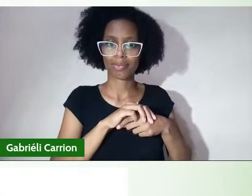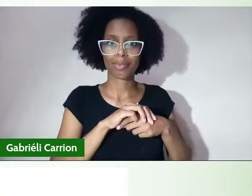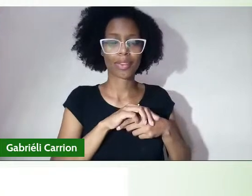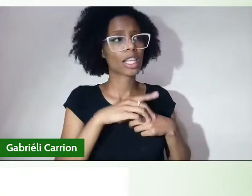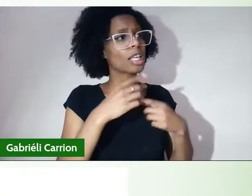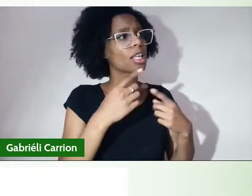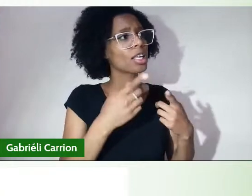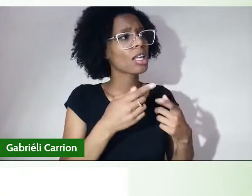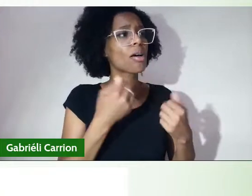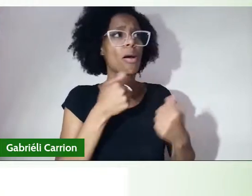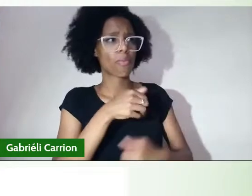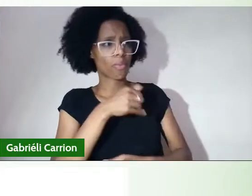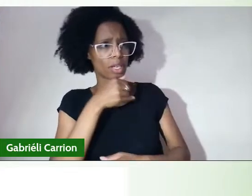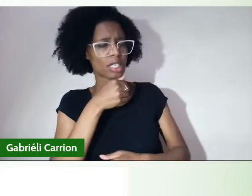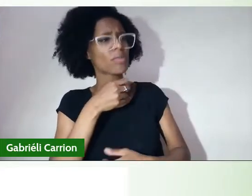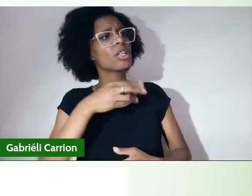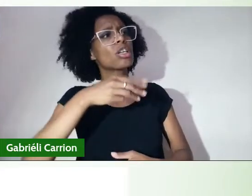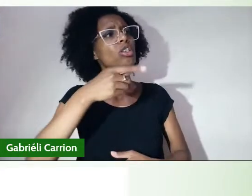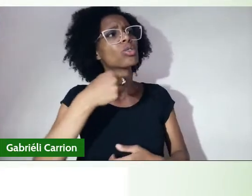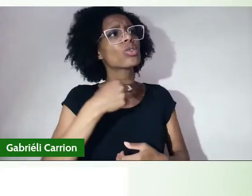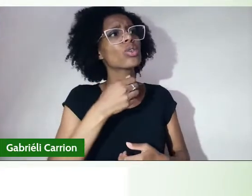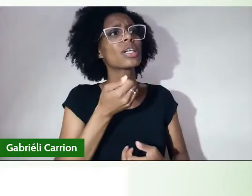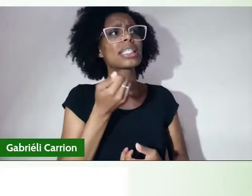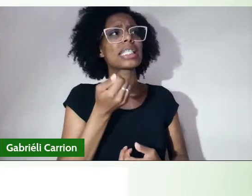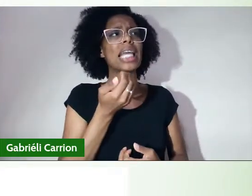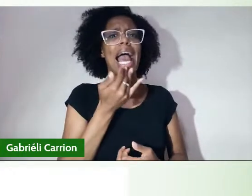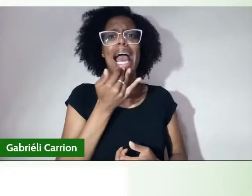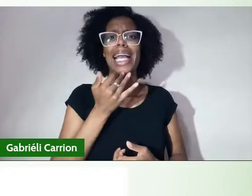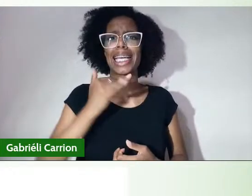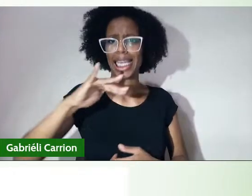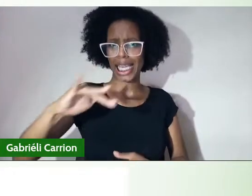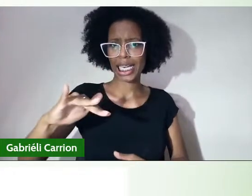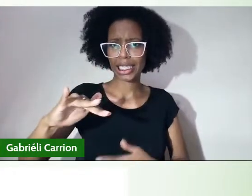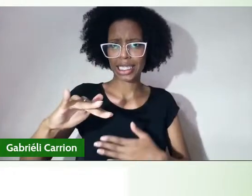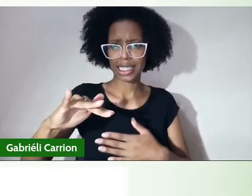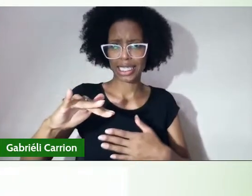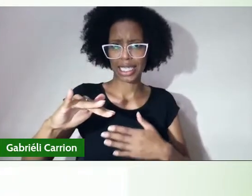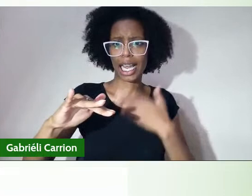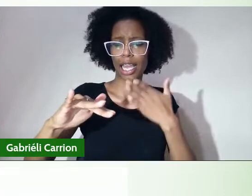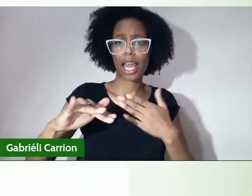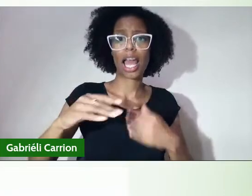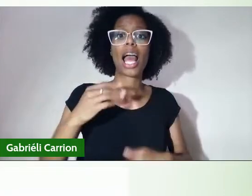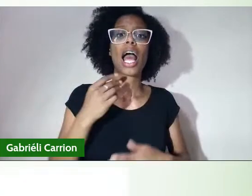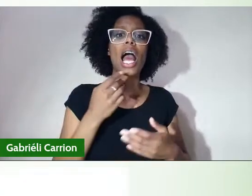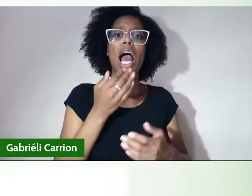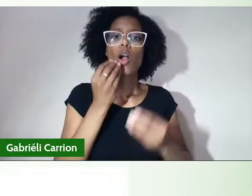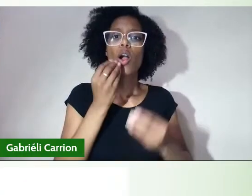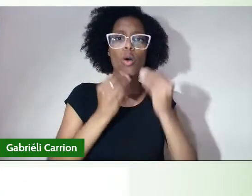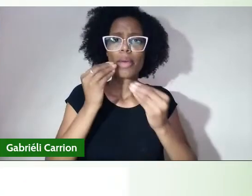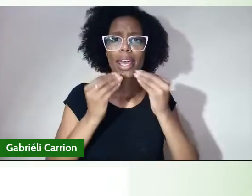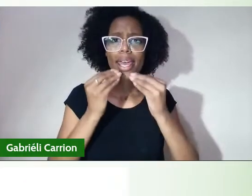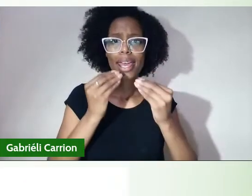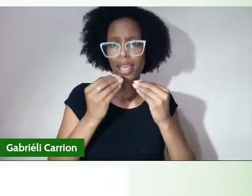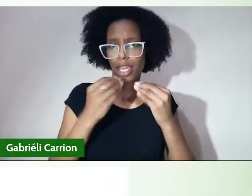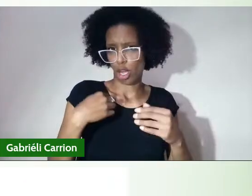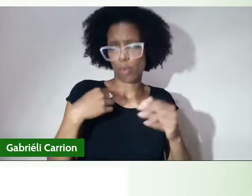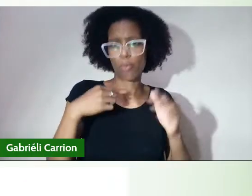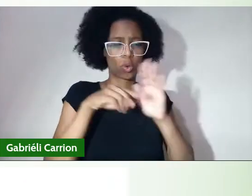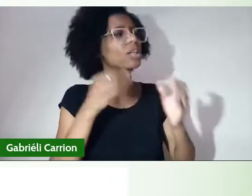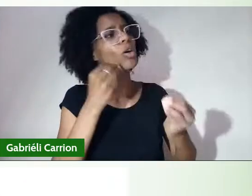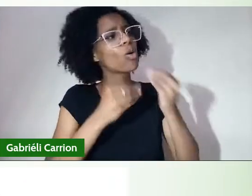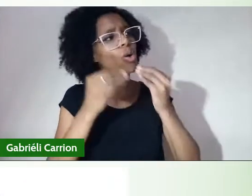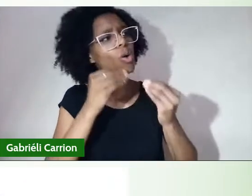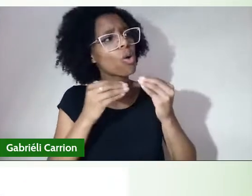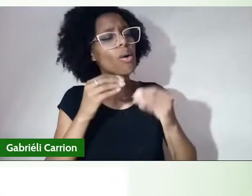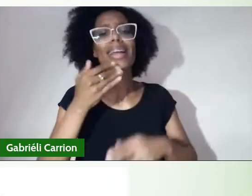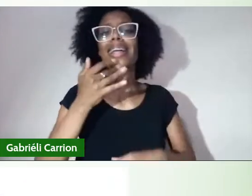uma criança de 1 ano de idade, né? Eu fiz uma pergunta, olha só, vocês acham que tipo de alimentos podem ser dados para estudantes, para